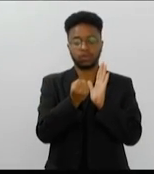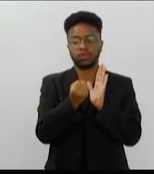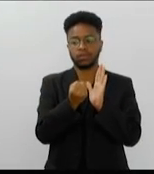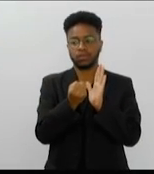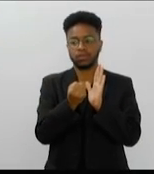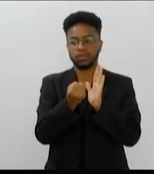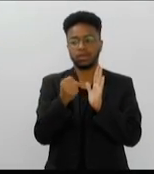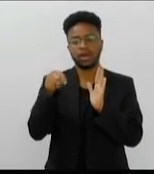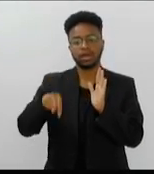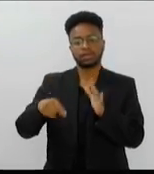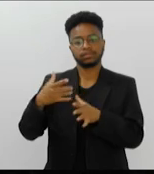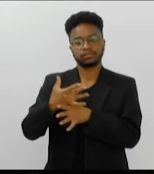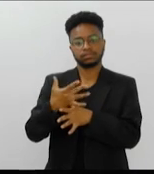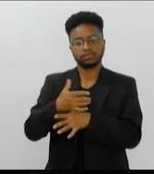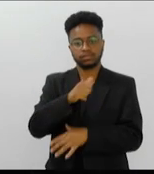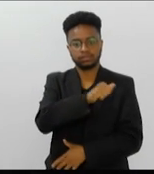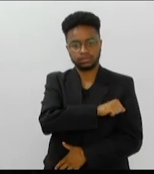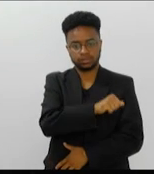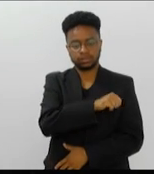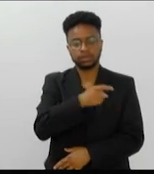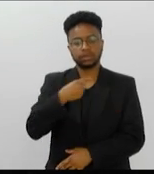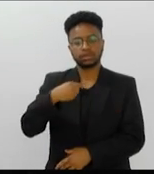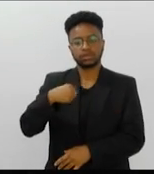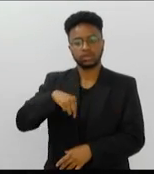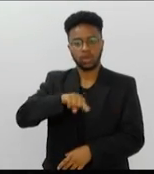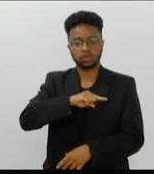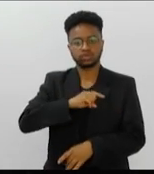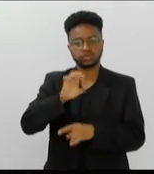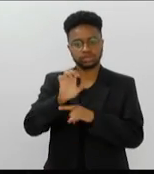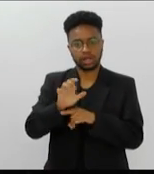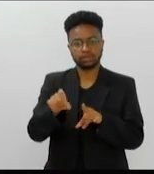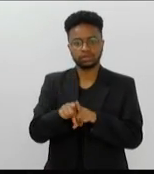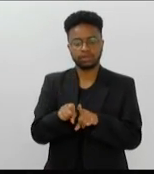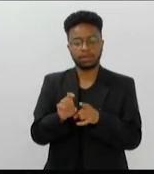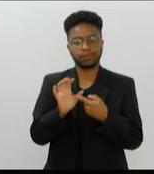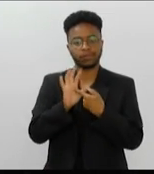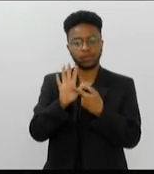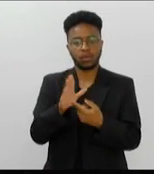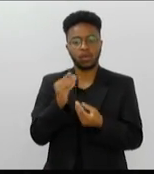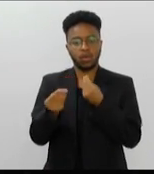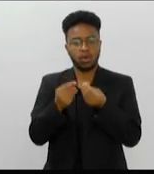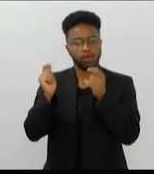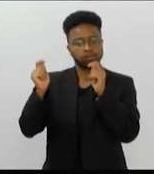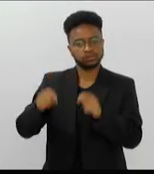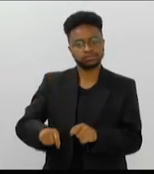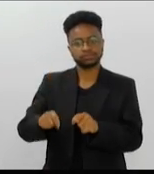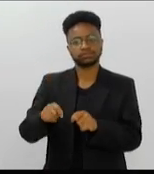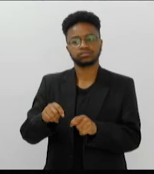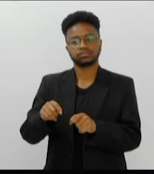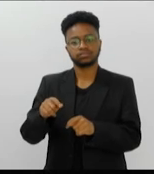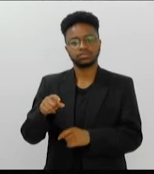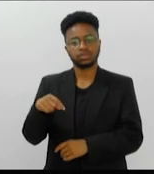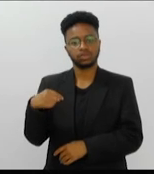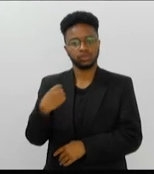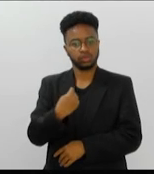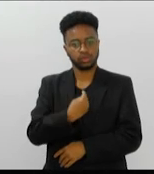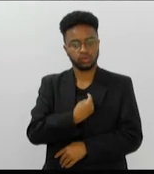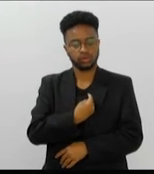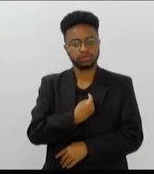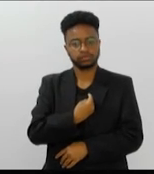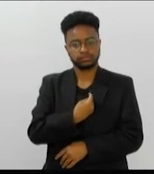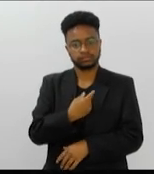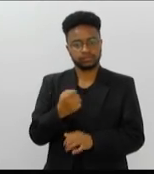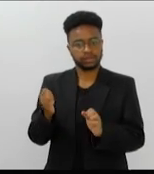a cidade do Rio de Janeiro e o nosso estado, a capacidade de abrigar grandes